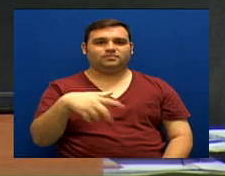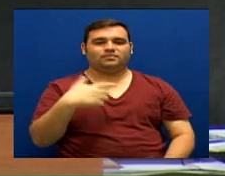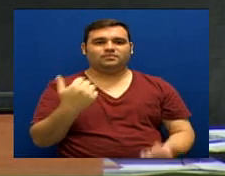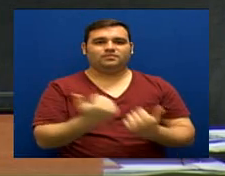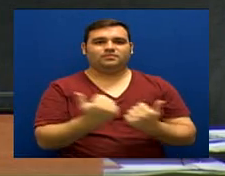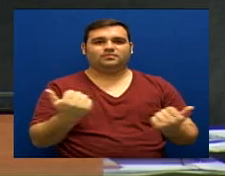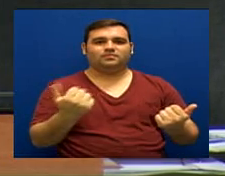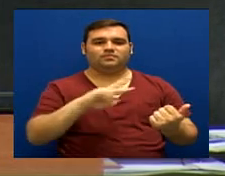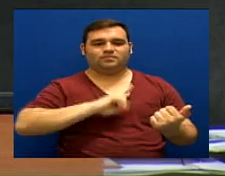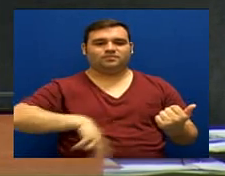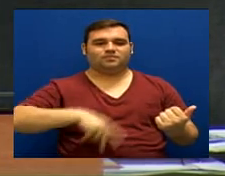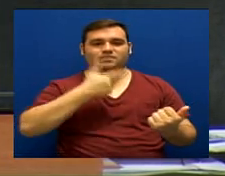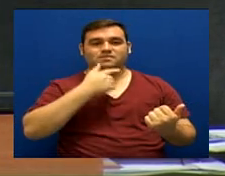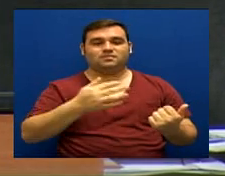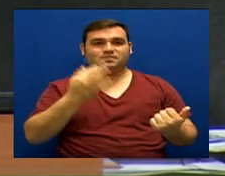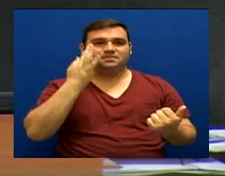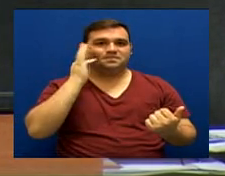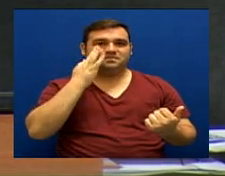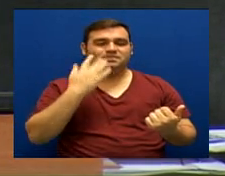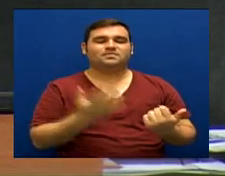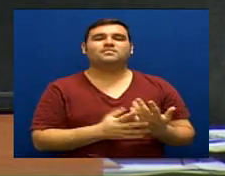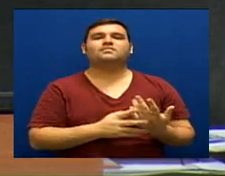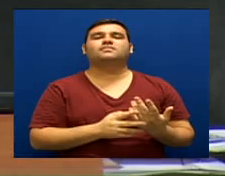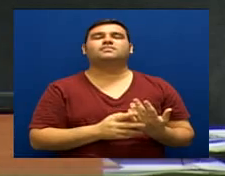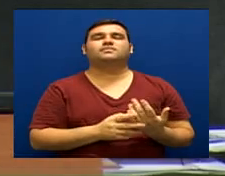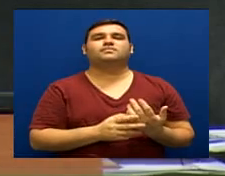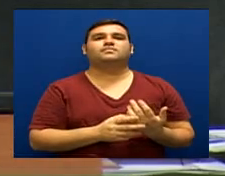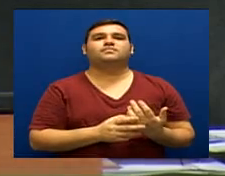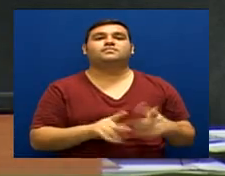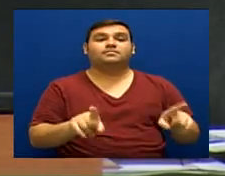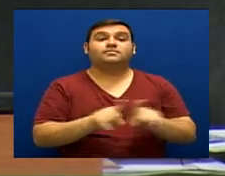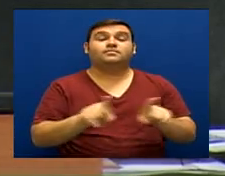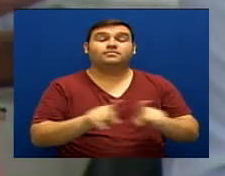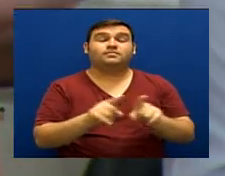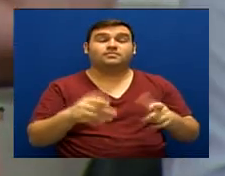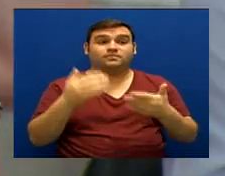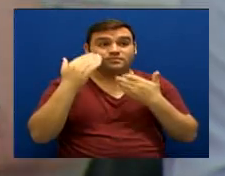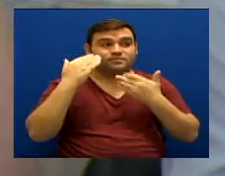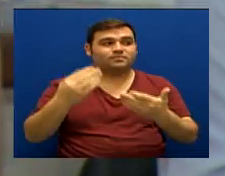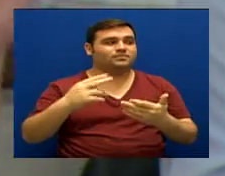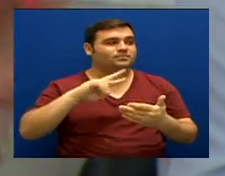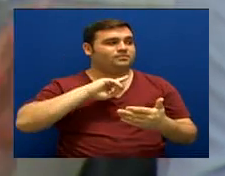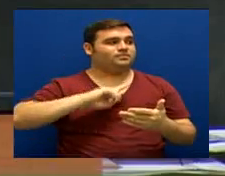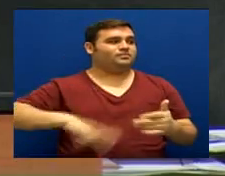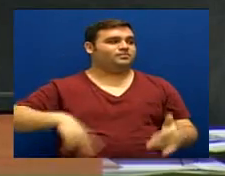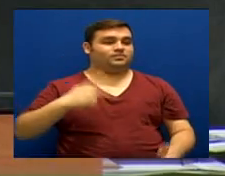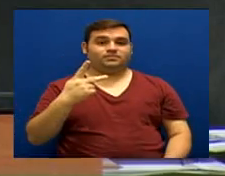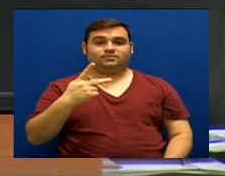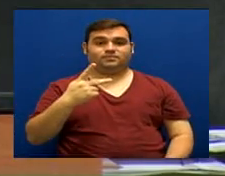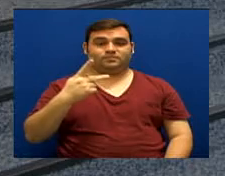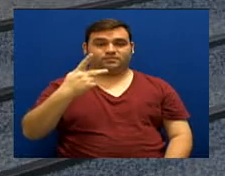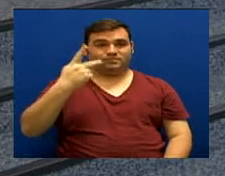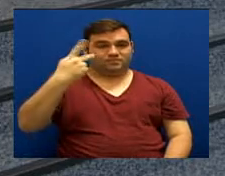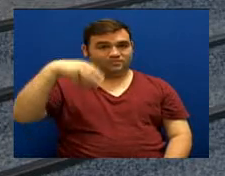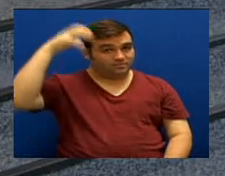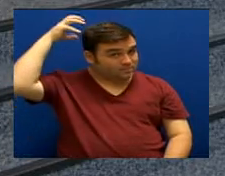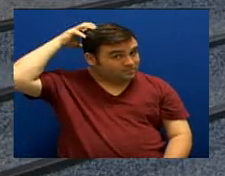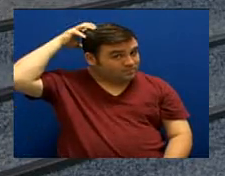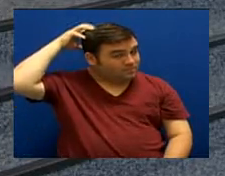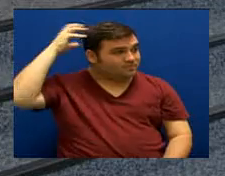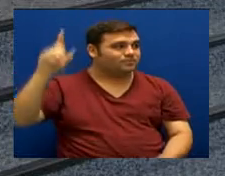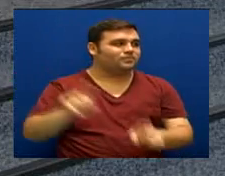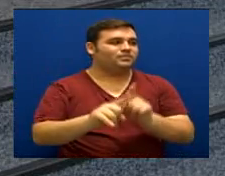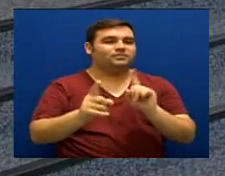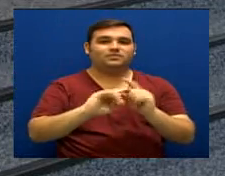apresentando aqui o vereador fernando diniz líder do governo também queria agradecer ao vereador péricles head também membro da comissão